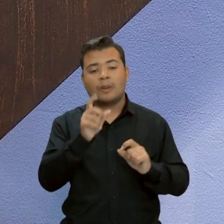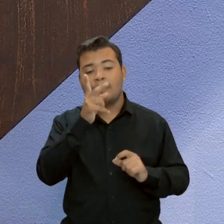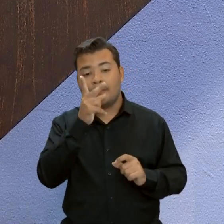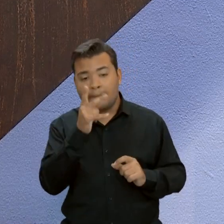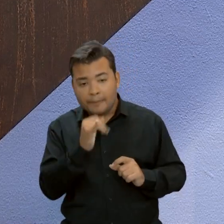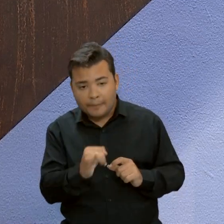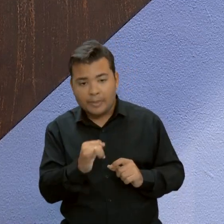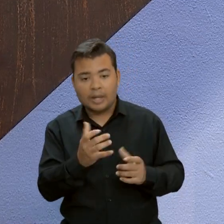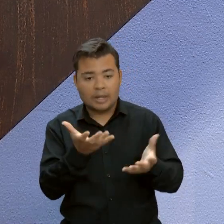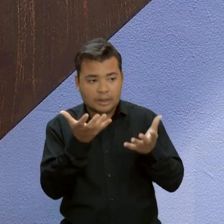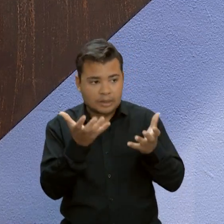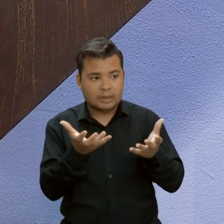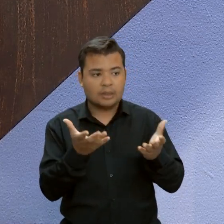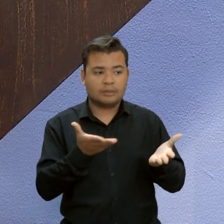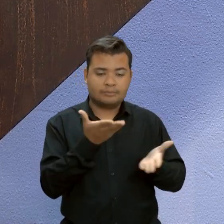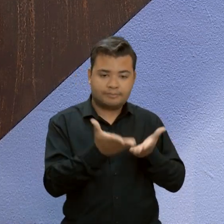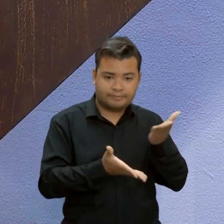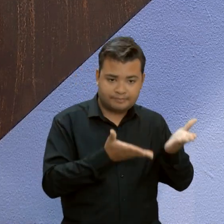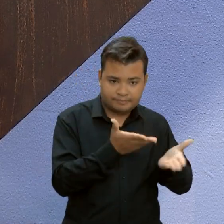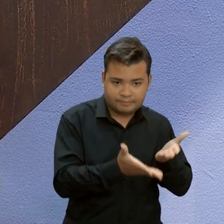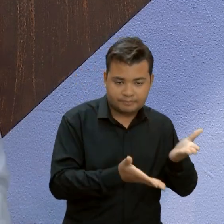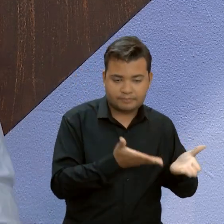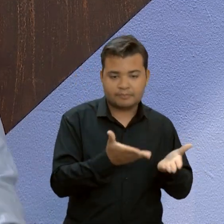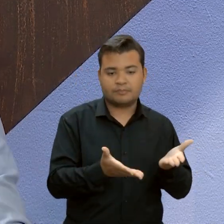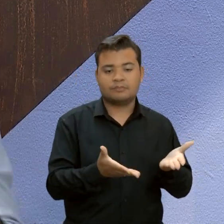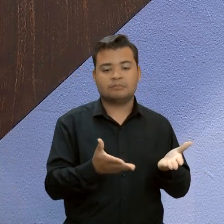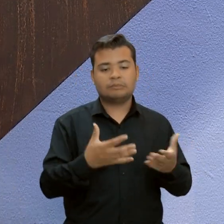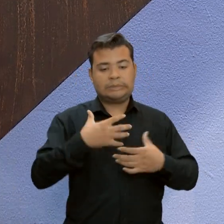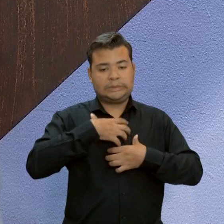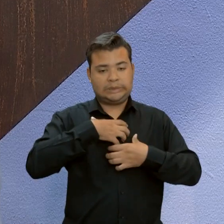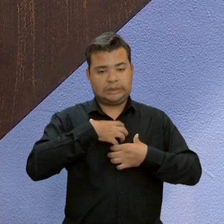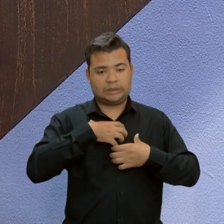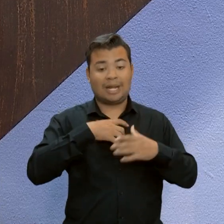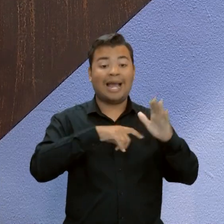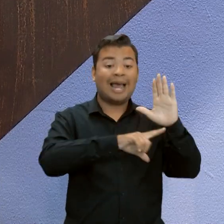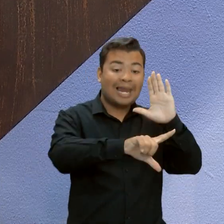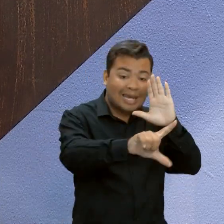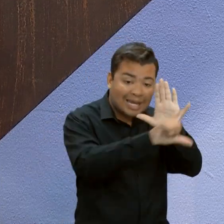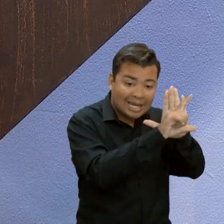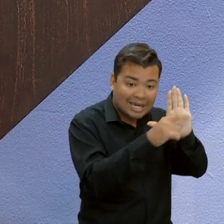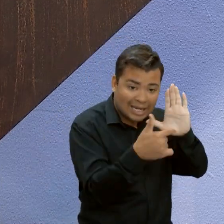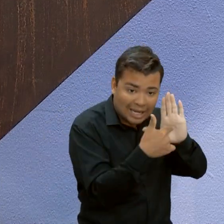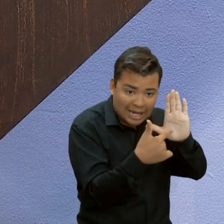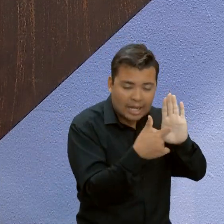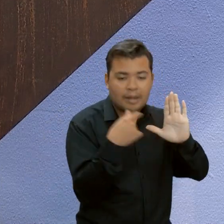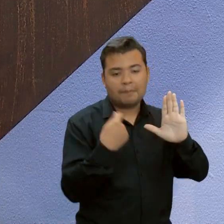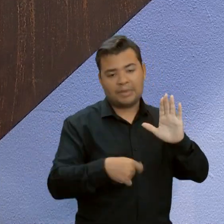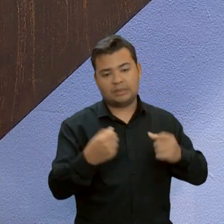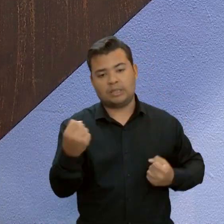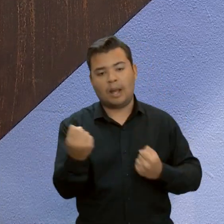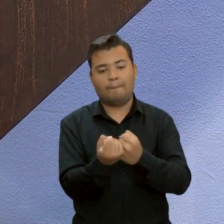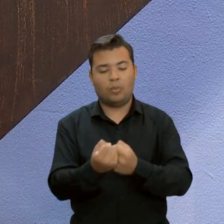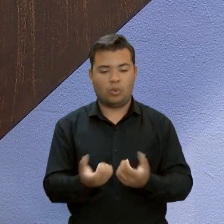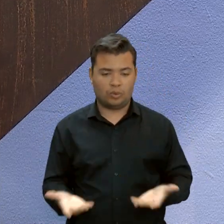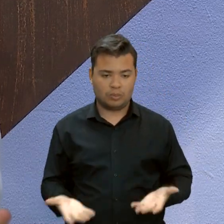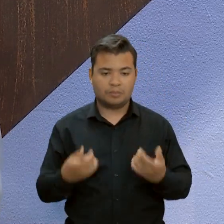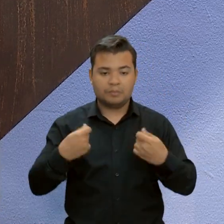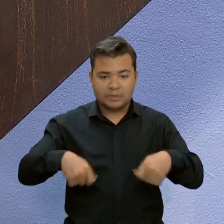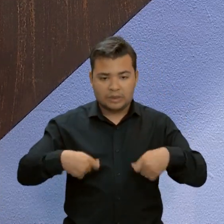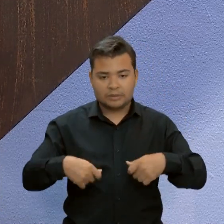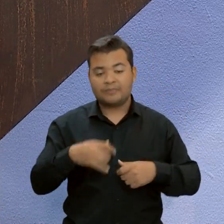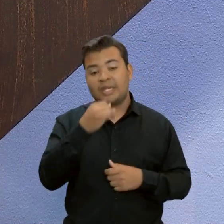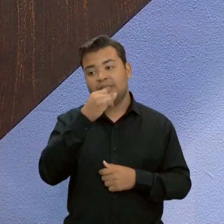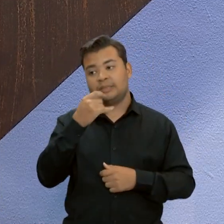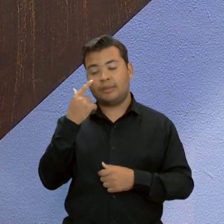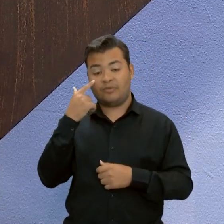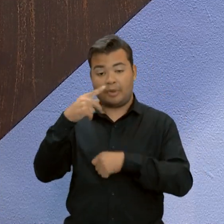tem o sentido de pai. A nossa legislação precisa favorecer mais. A gente, quando pega alguns países